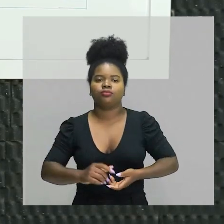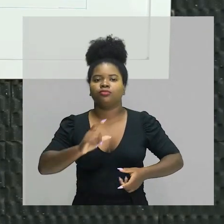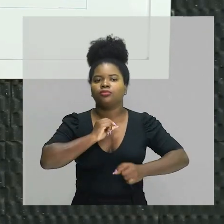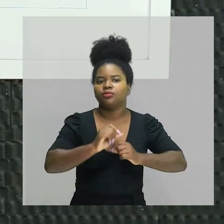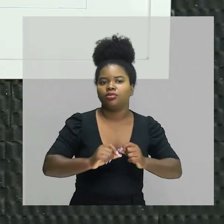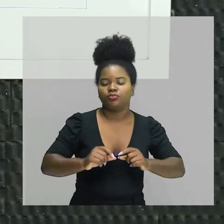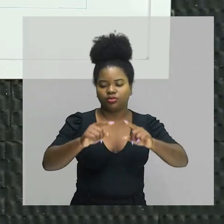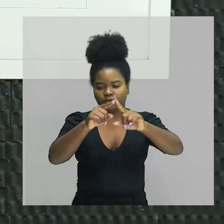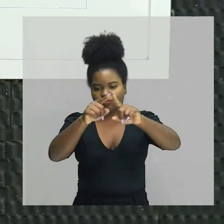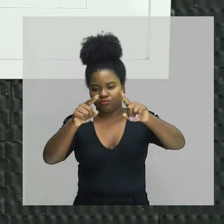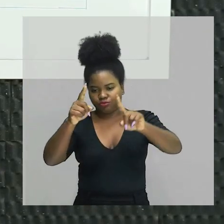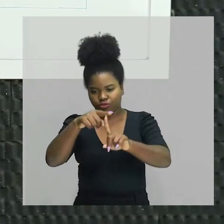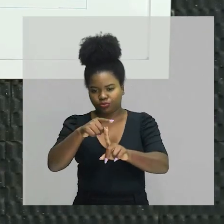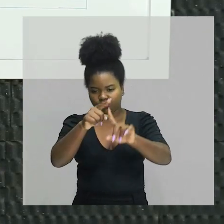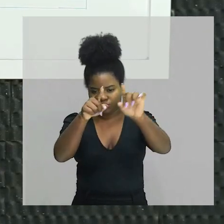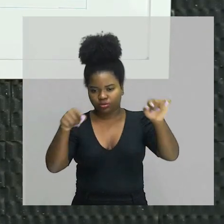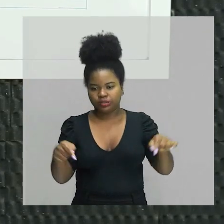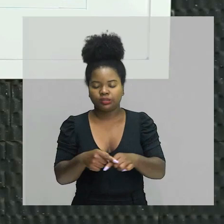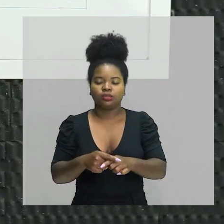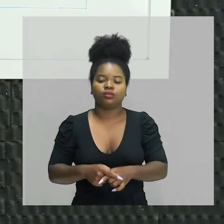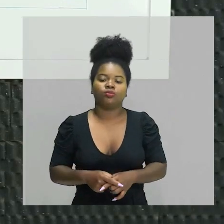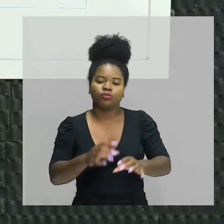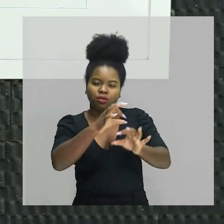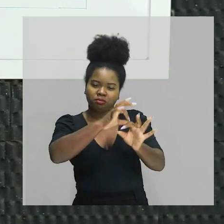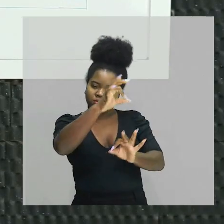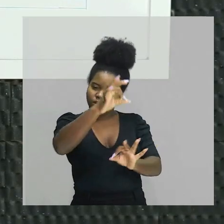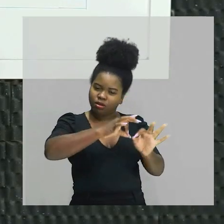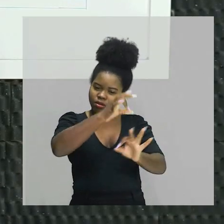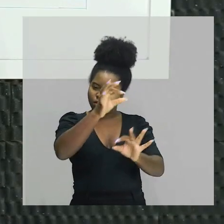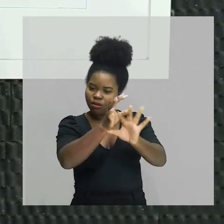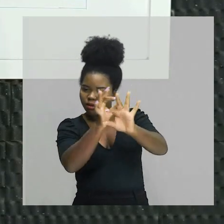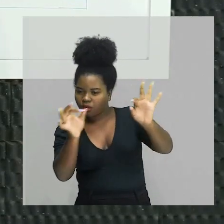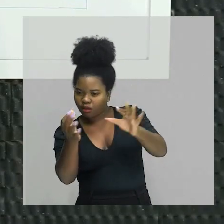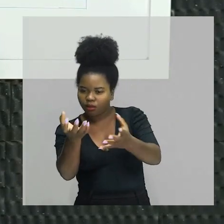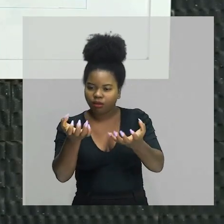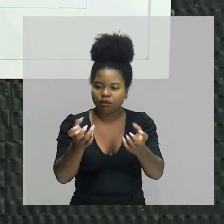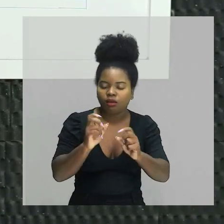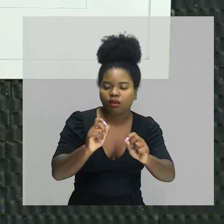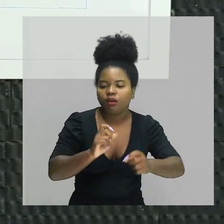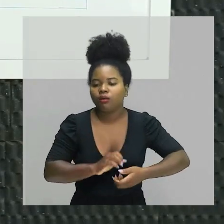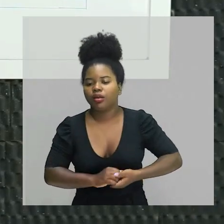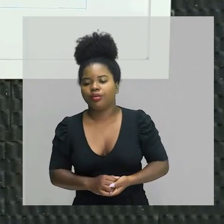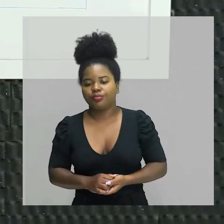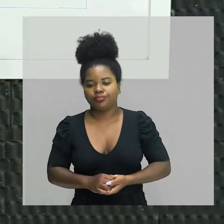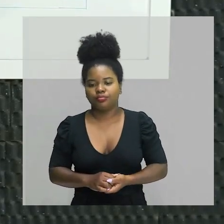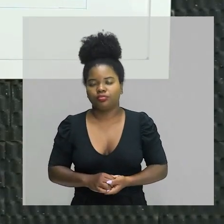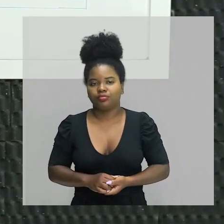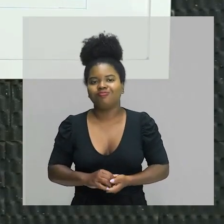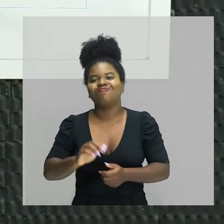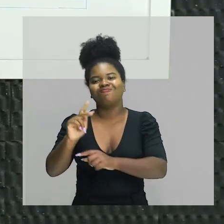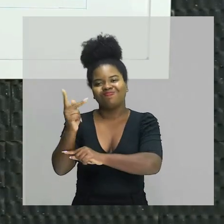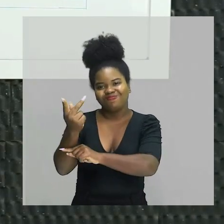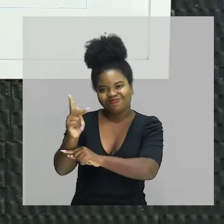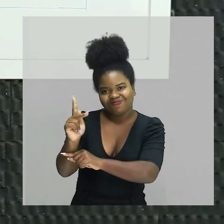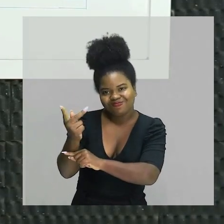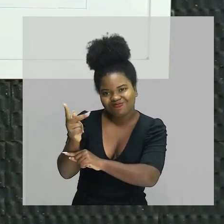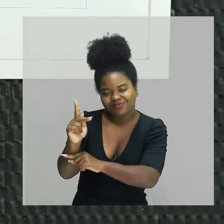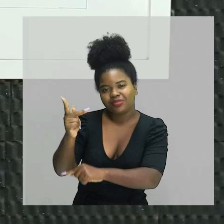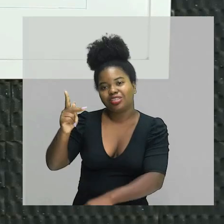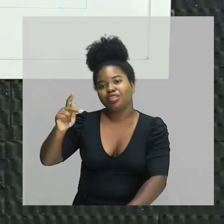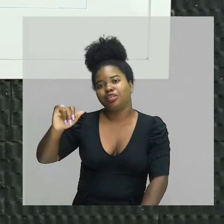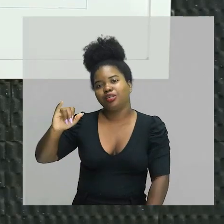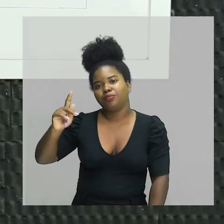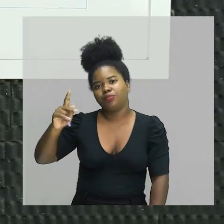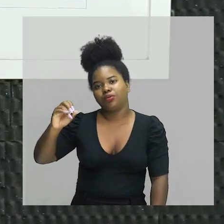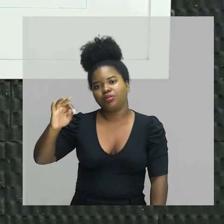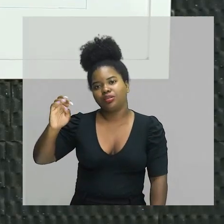triângulo retângulo, cuja medida que eu quero é justamente aí a hipotenusa. É o pedacinho